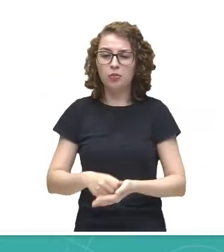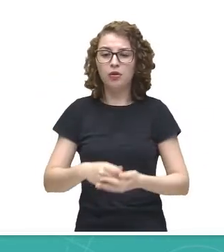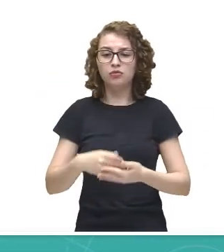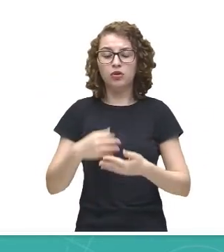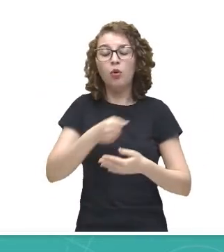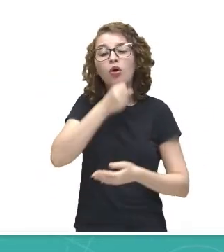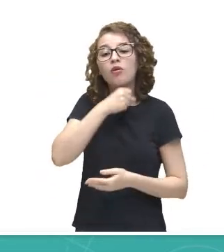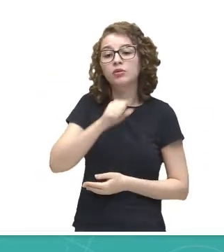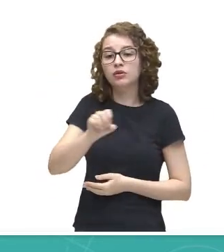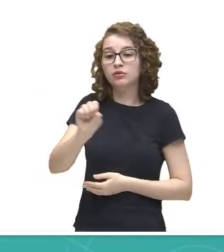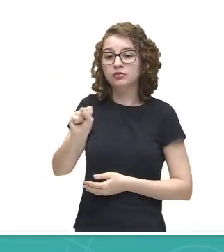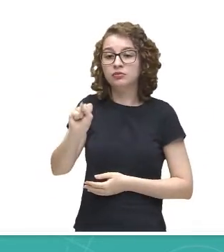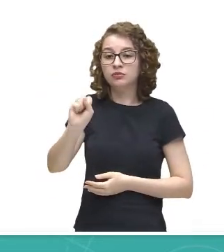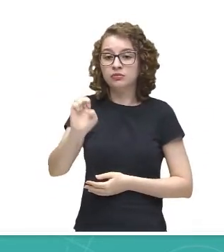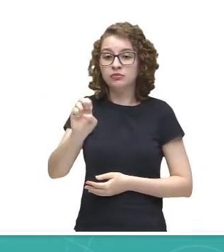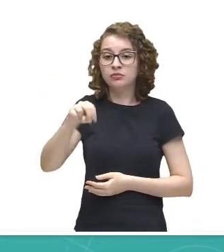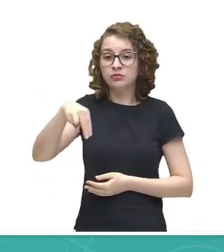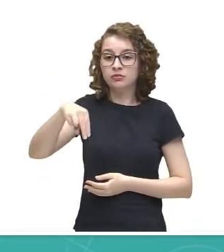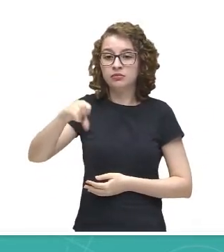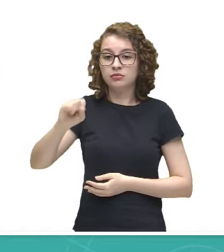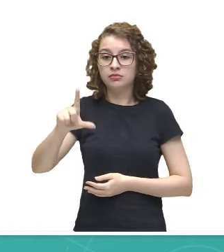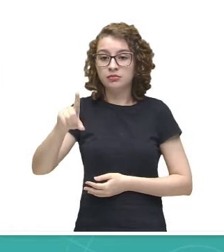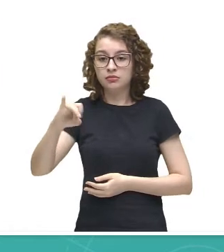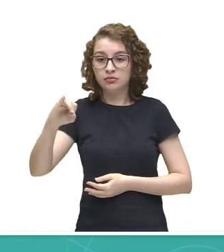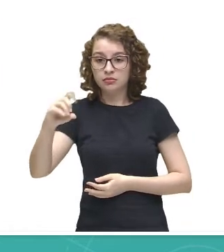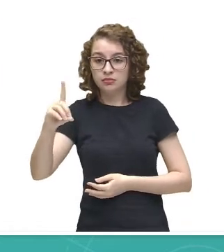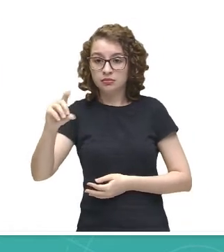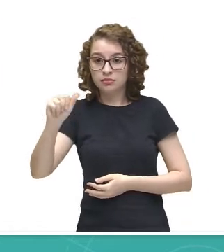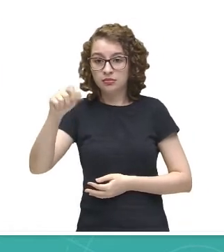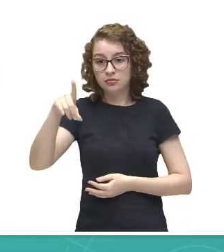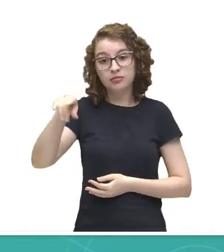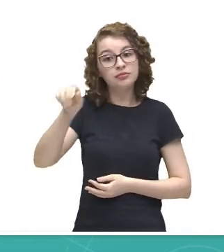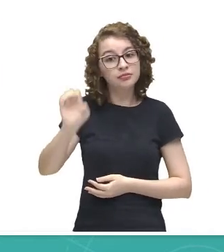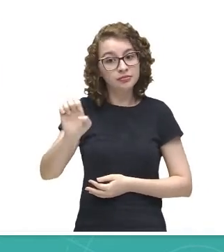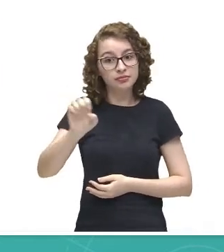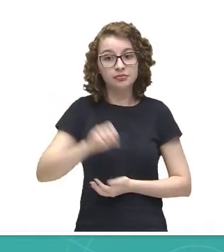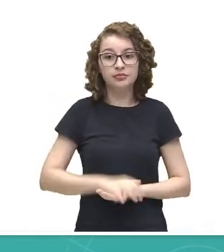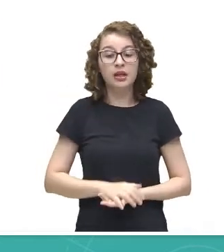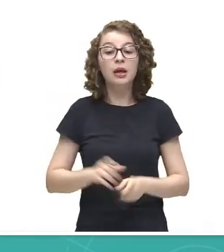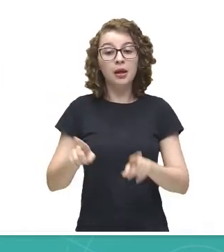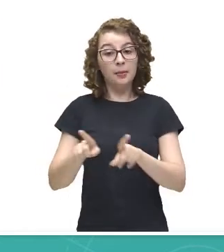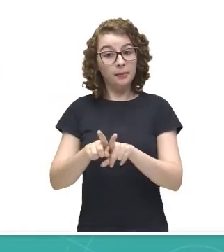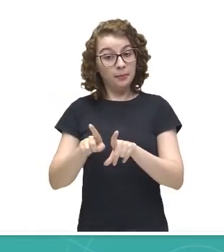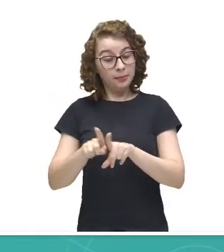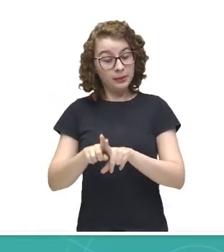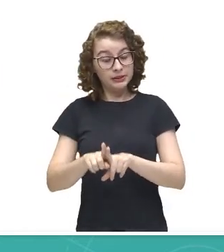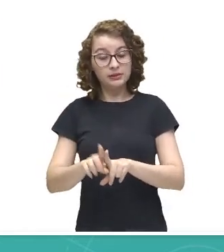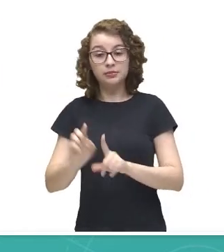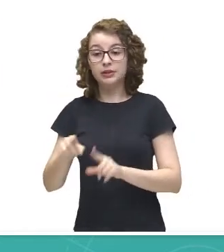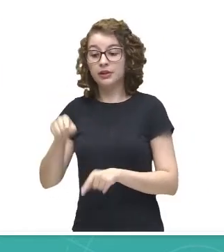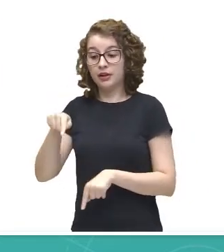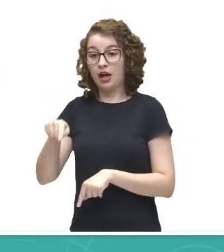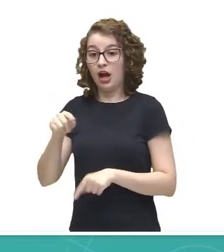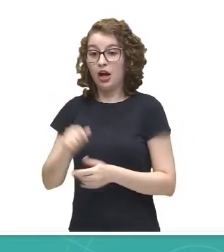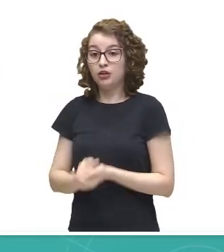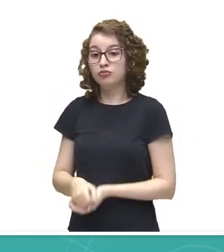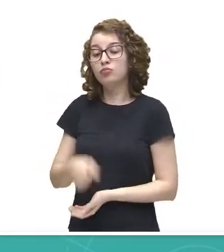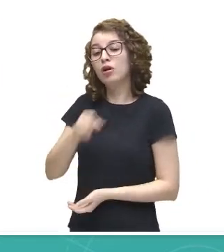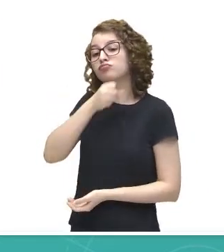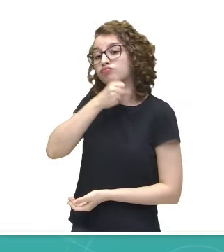Quando aí a patologia vem mais forte. Mas nós também temos o um envelhecimento saudável, que é chamado de